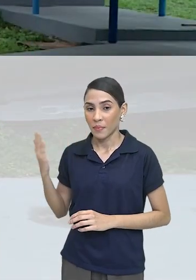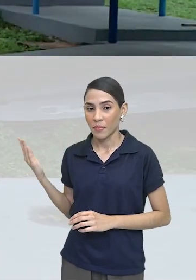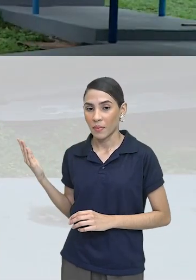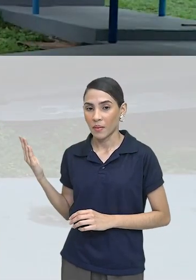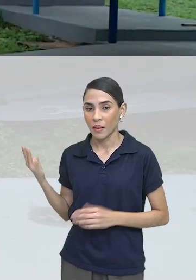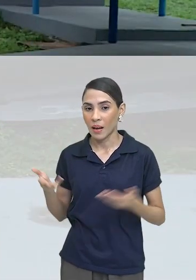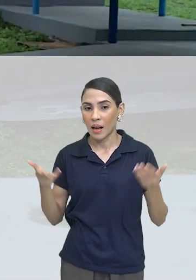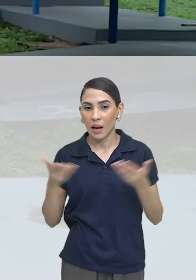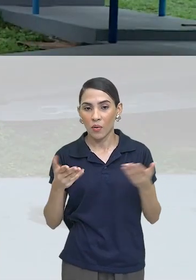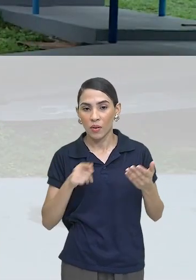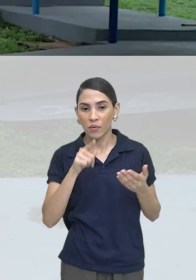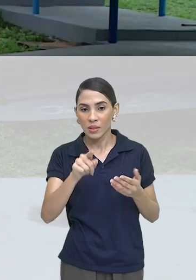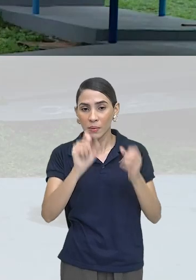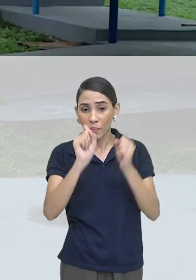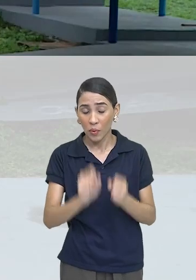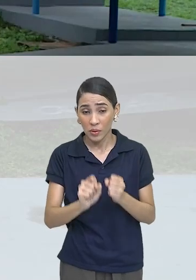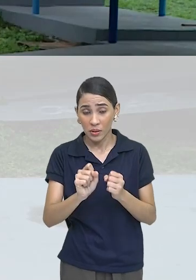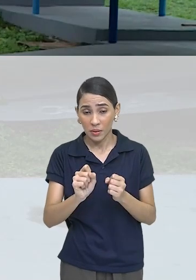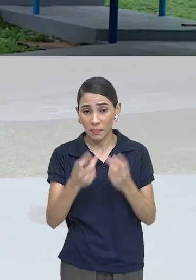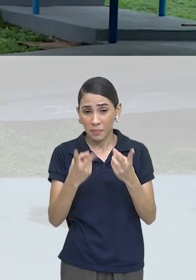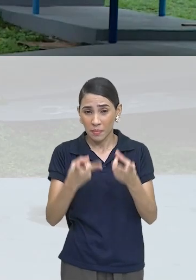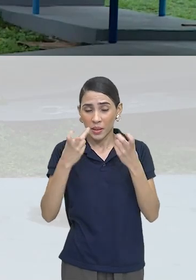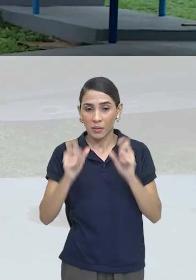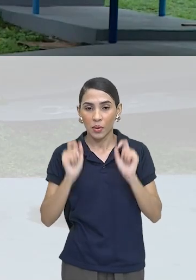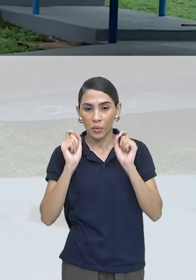agora vocês estão podendo visualizar